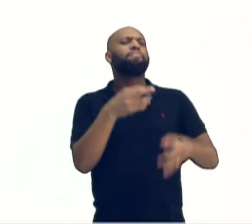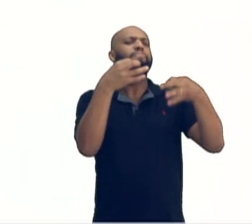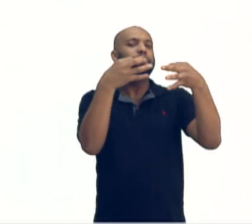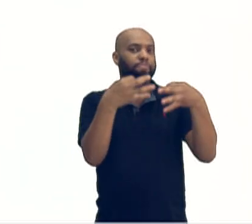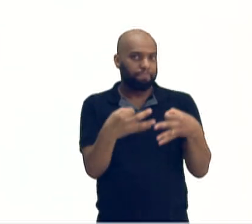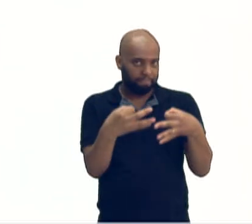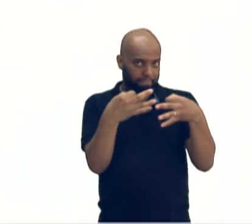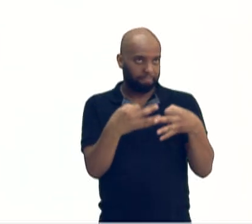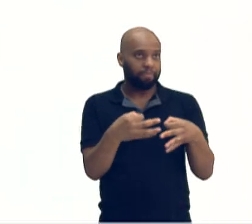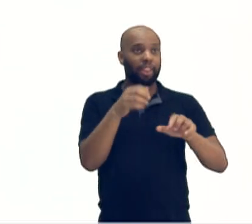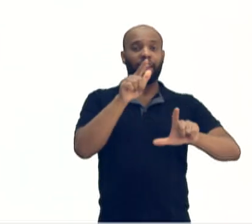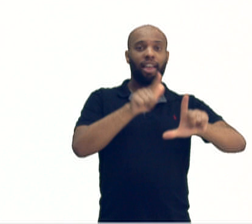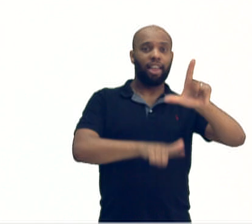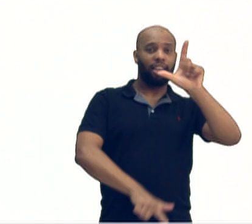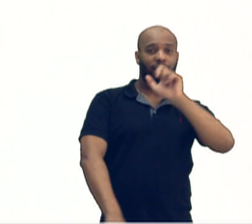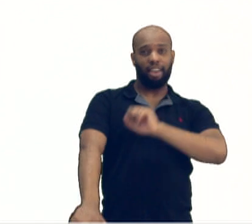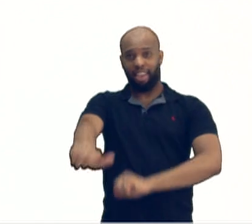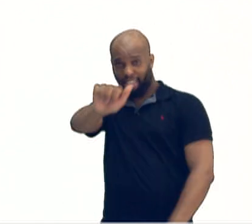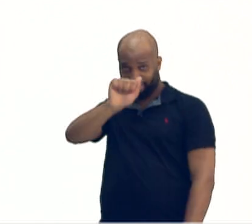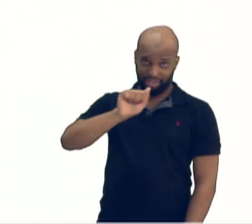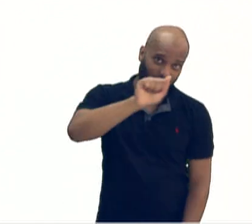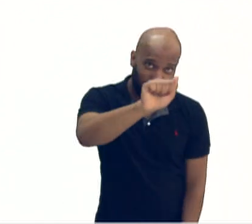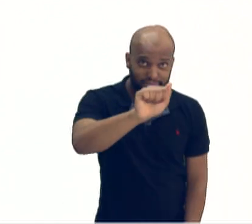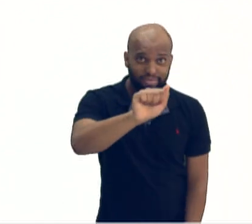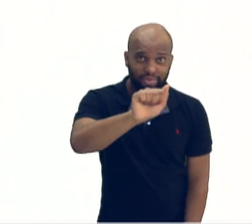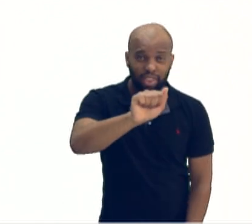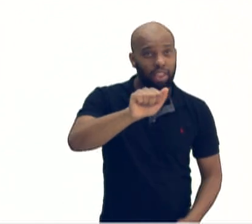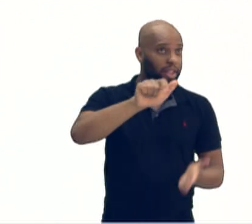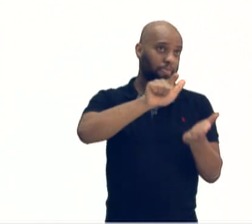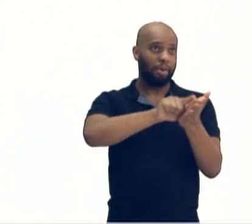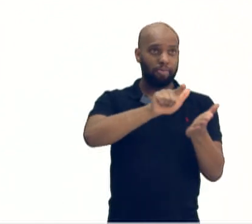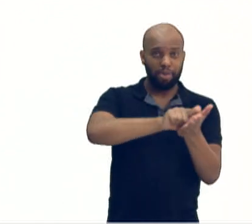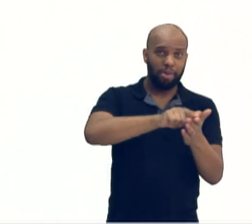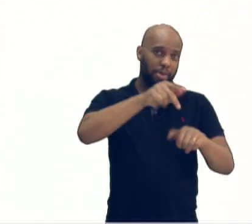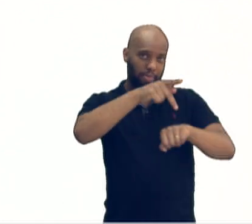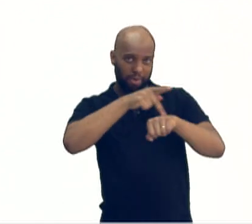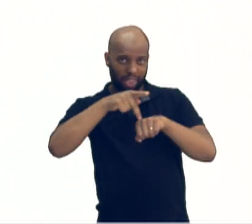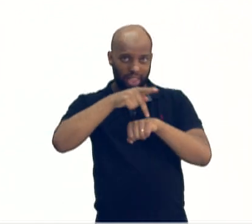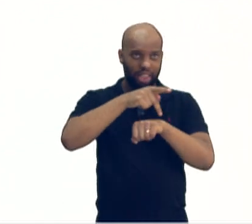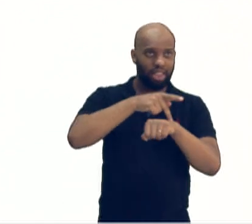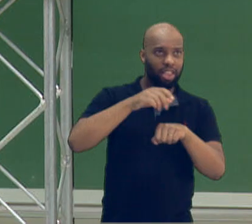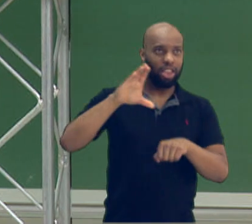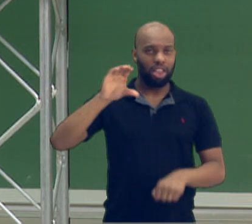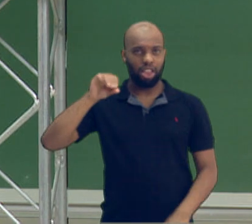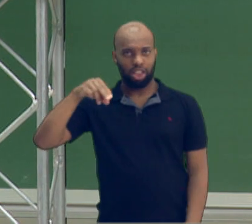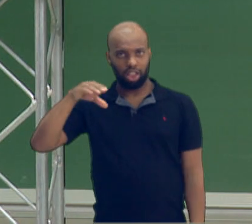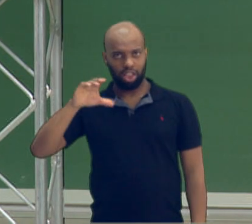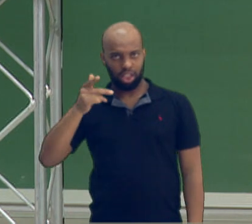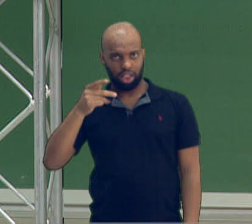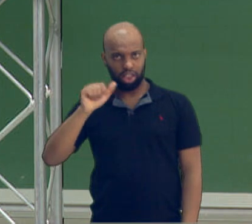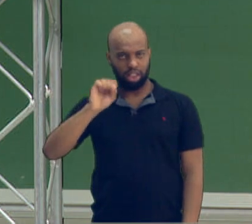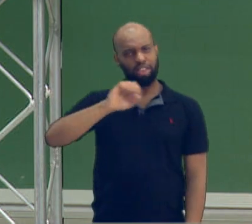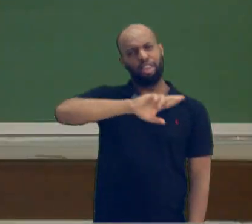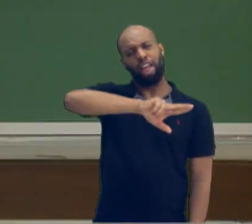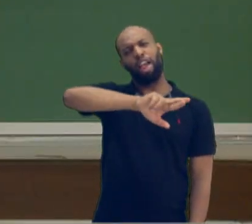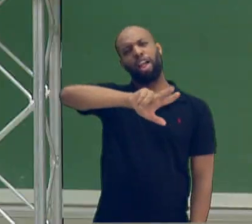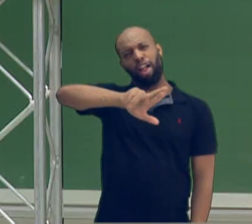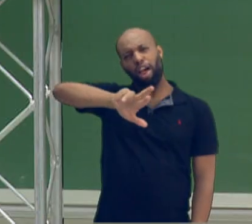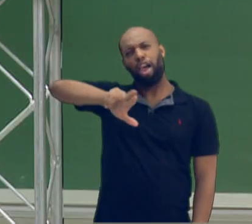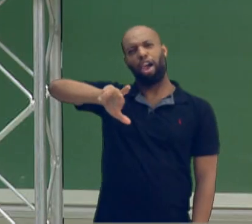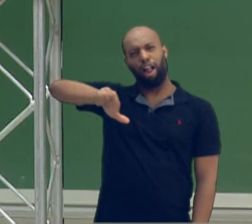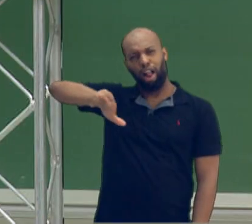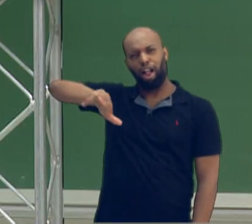alternativa correta, letra A. Papéis, pedras, conchas, etc,